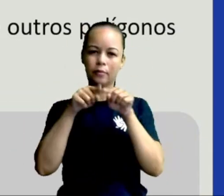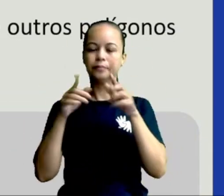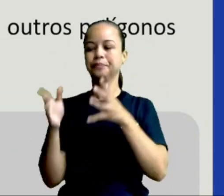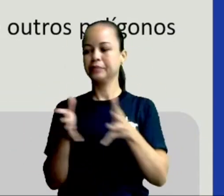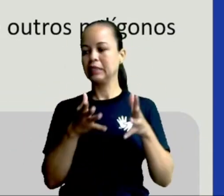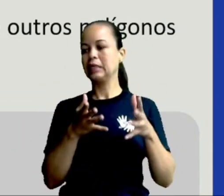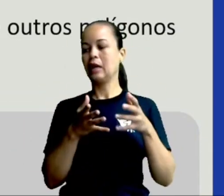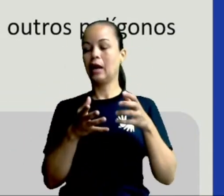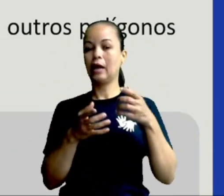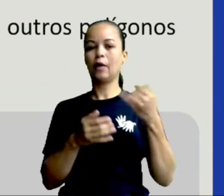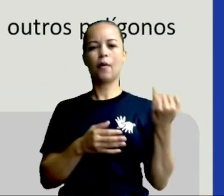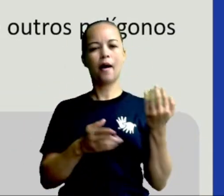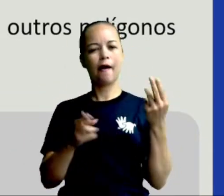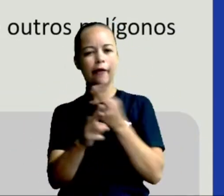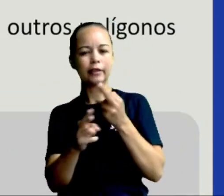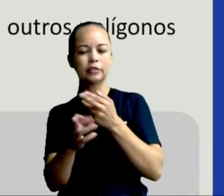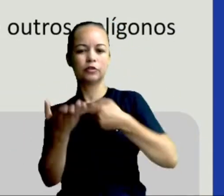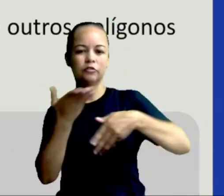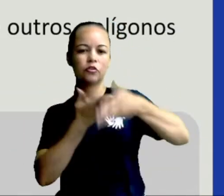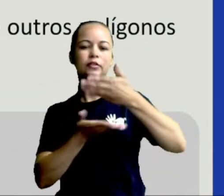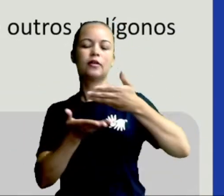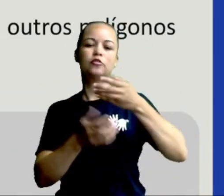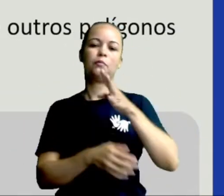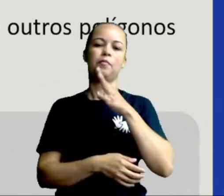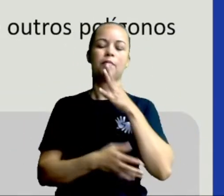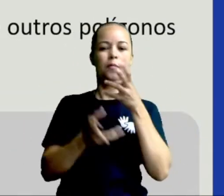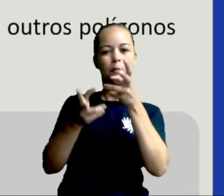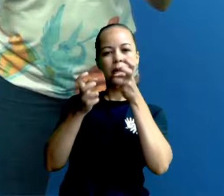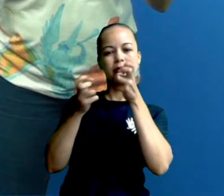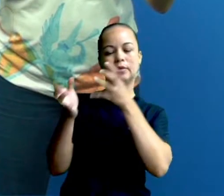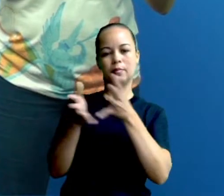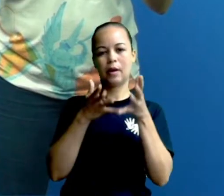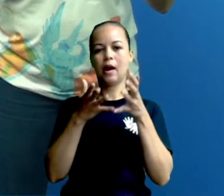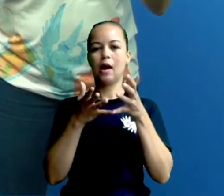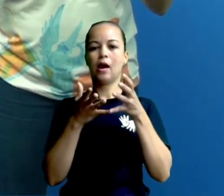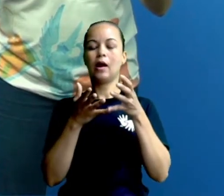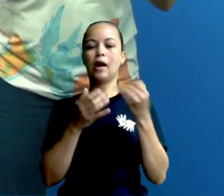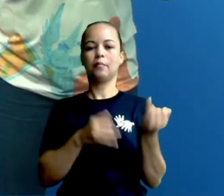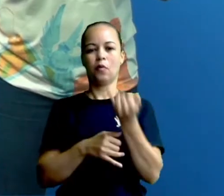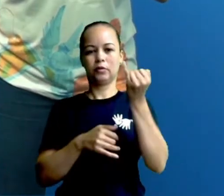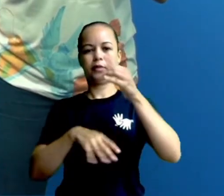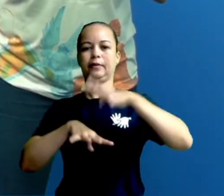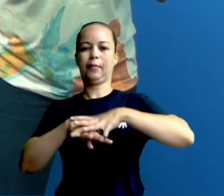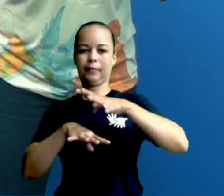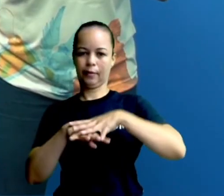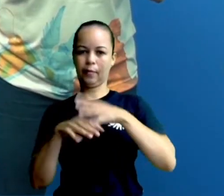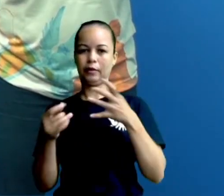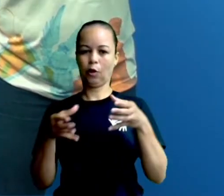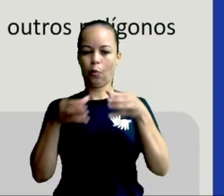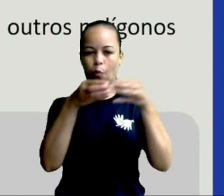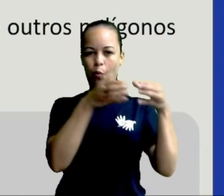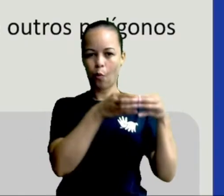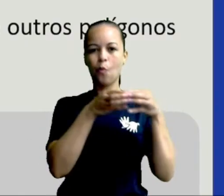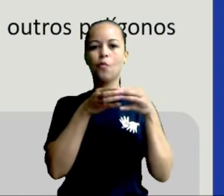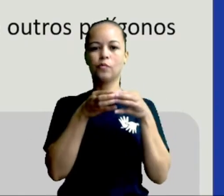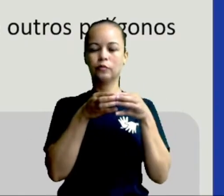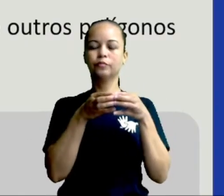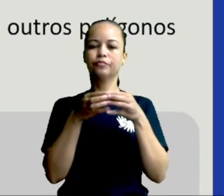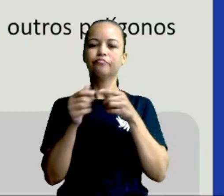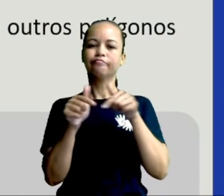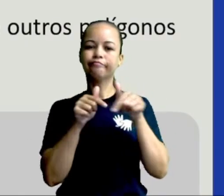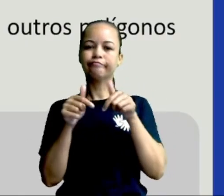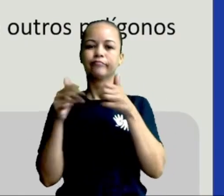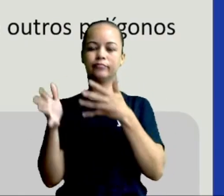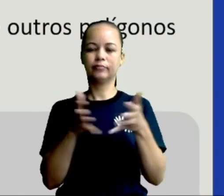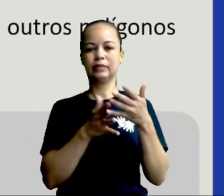perceber, né, a conexão que a matemática tem. Então, a gente vai trabalhar aqui em conjunto. Então, o que é que eu espero que vocês